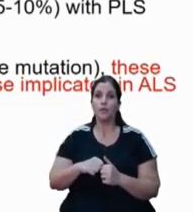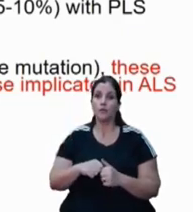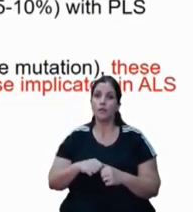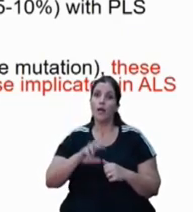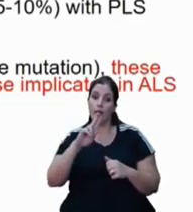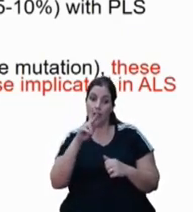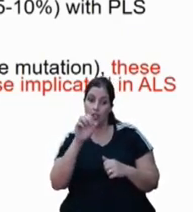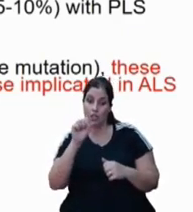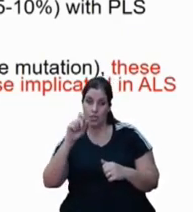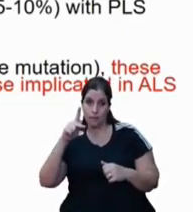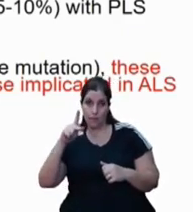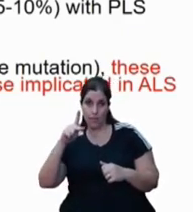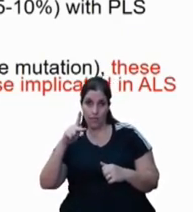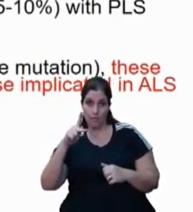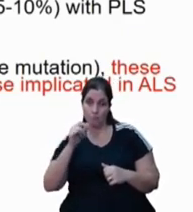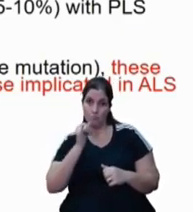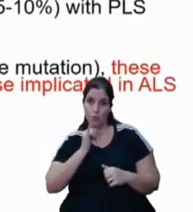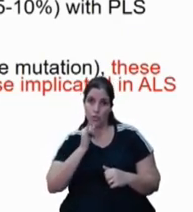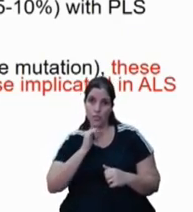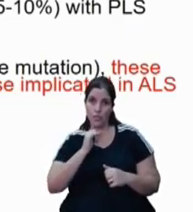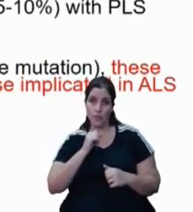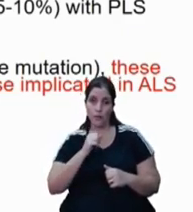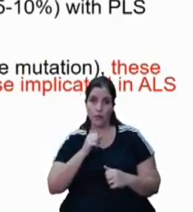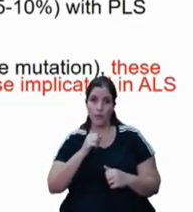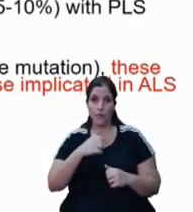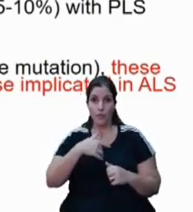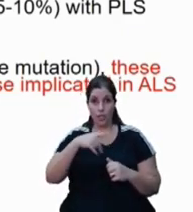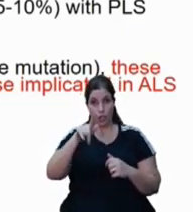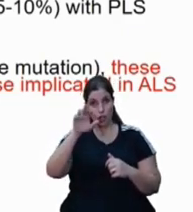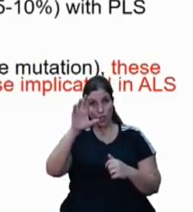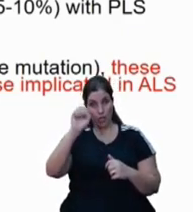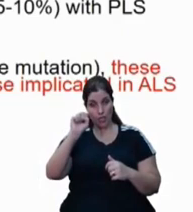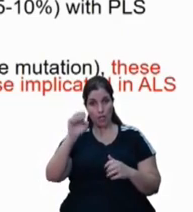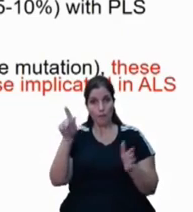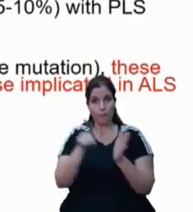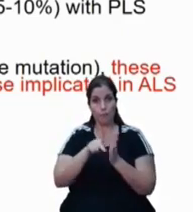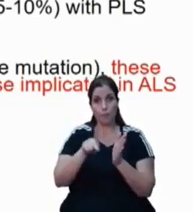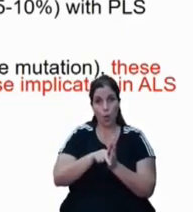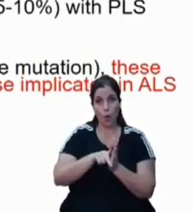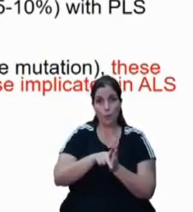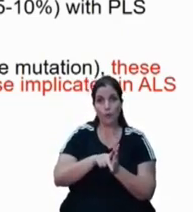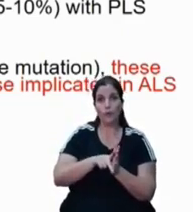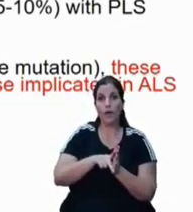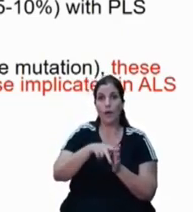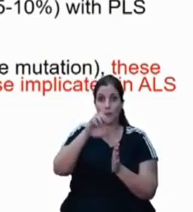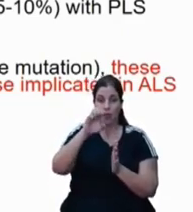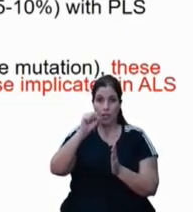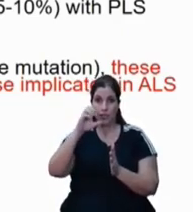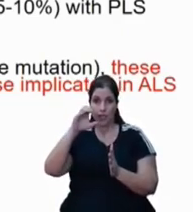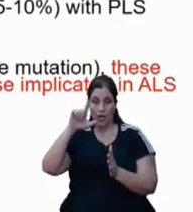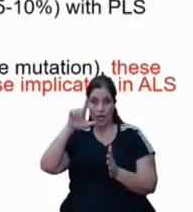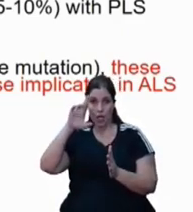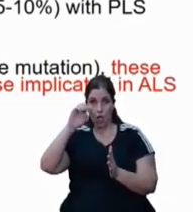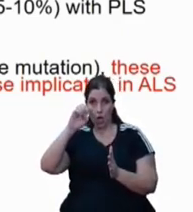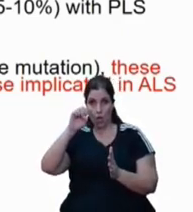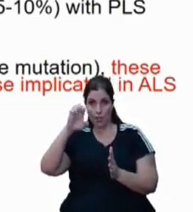exemplo, o SPG7, bem como aqueles genes relacionados à esclerose lateral amiotrófica, por exemplo, os genes